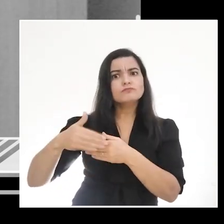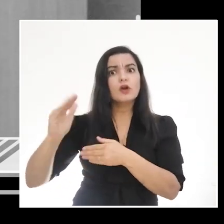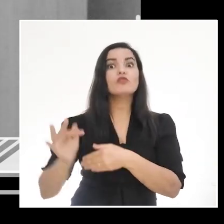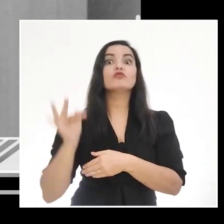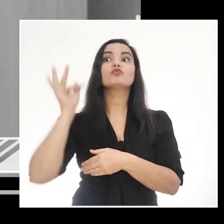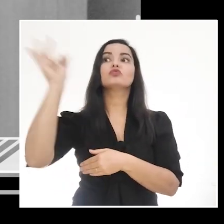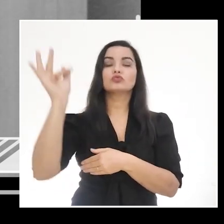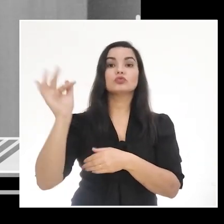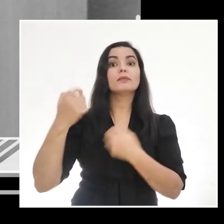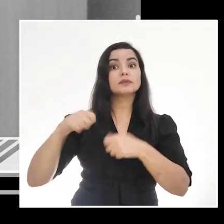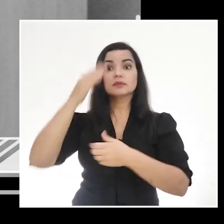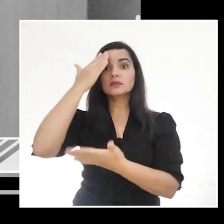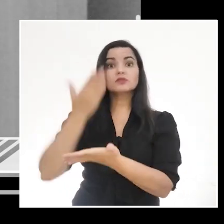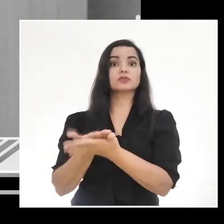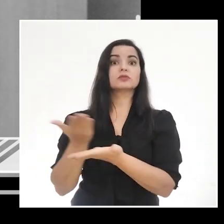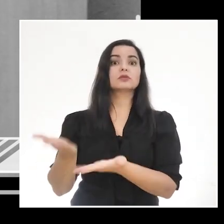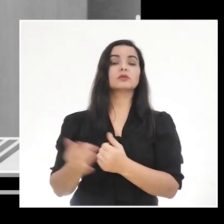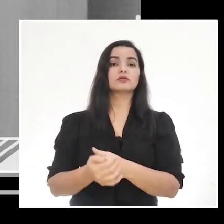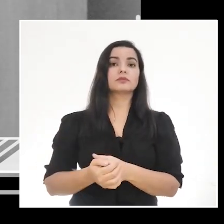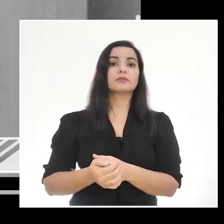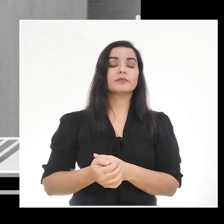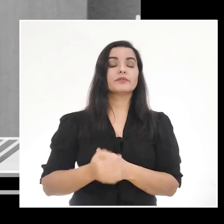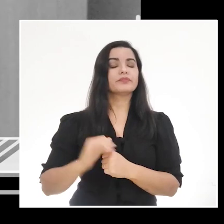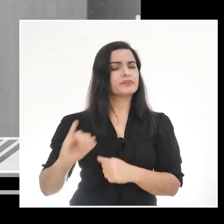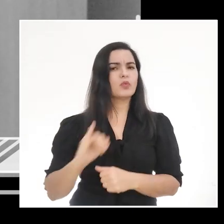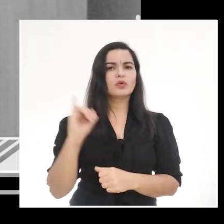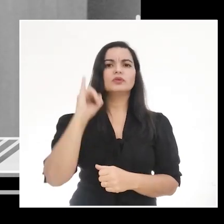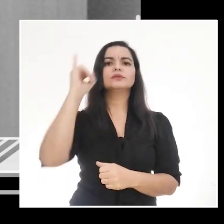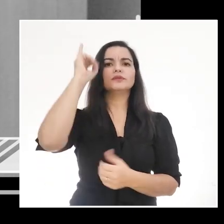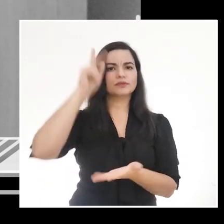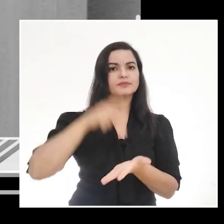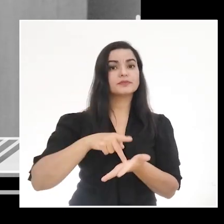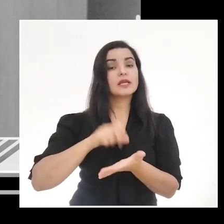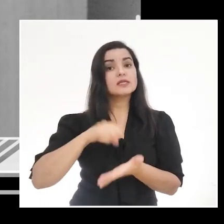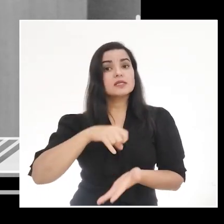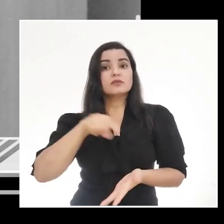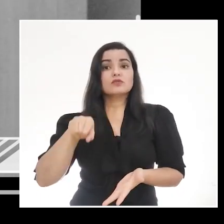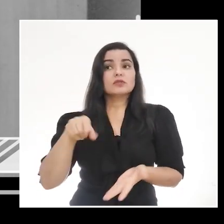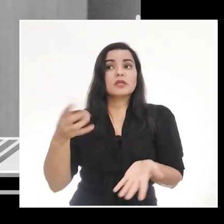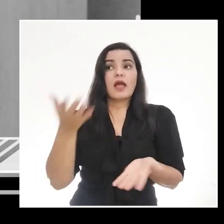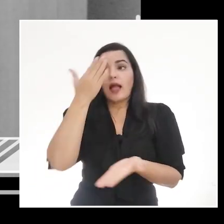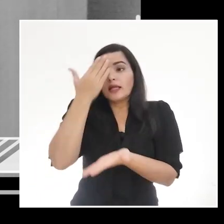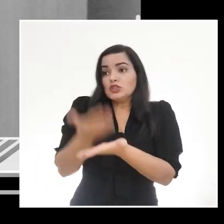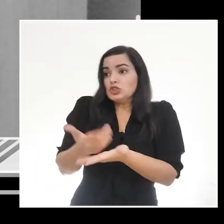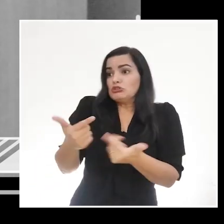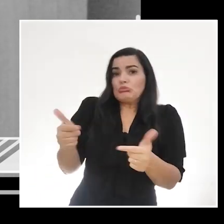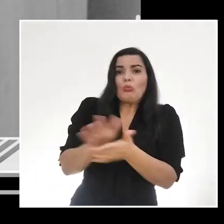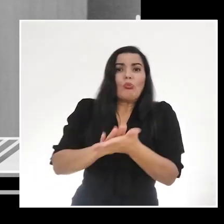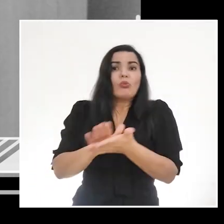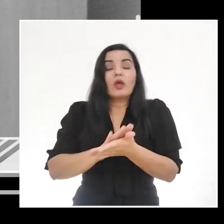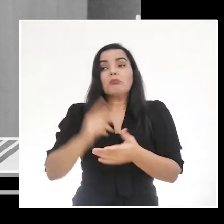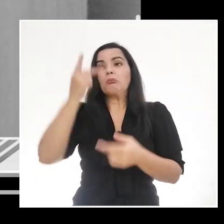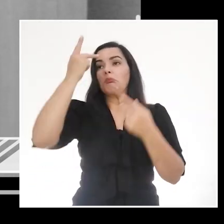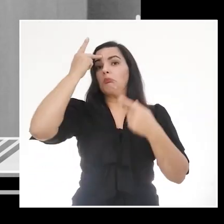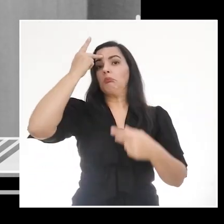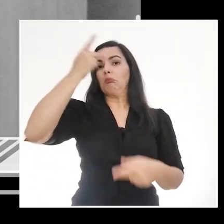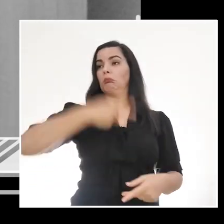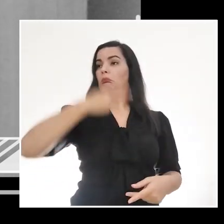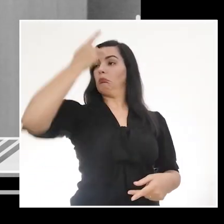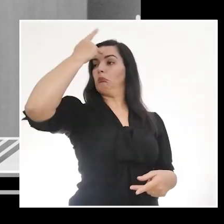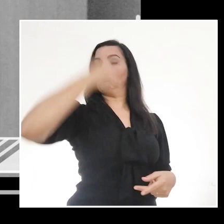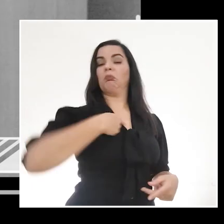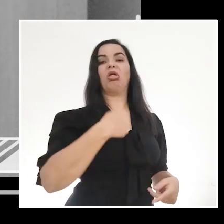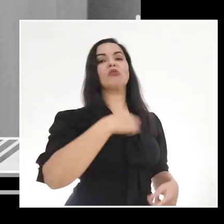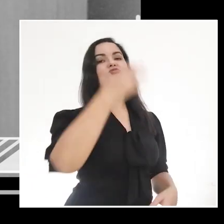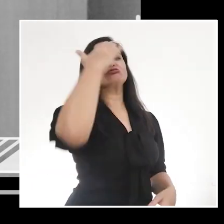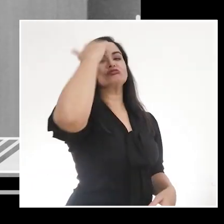que acreditar na juventude, tem que acreditar no potencial dos adolescentes, tem que acreditar, né? Isso é muito